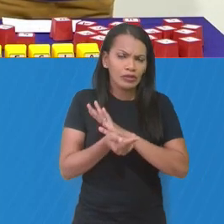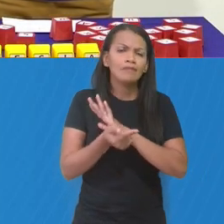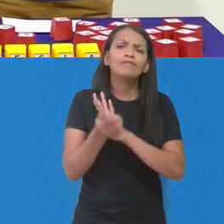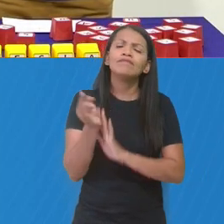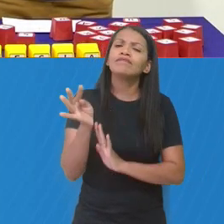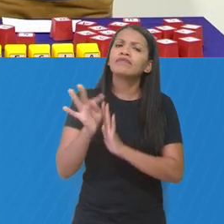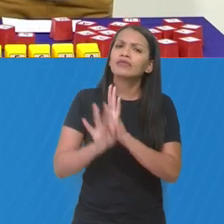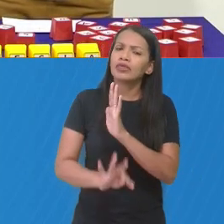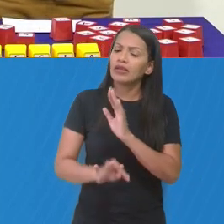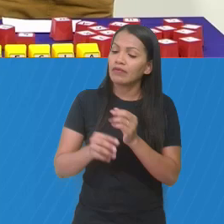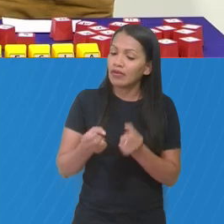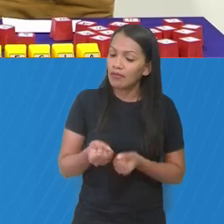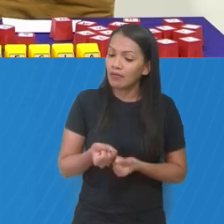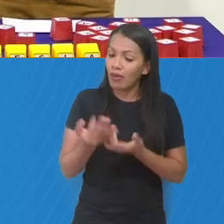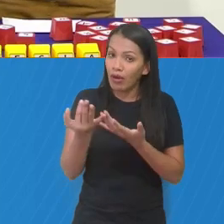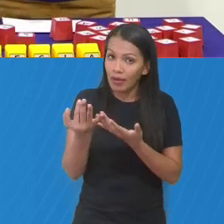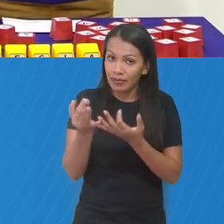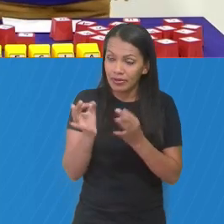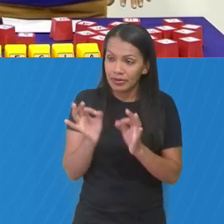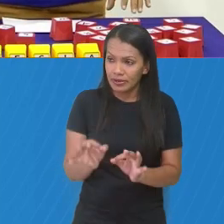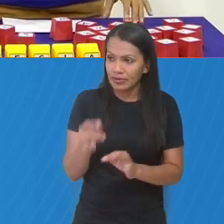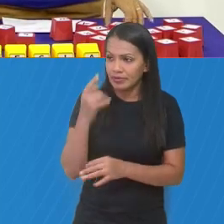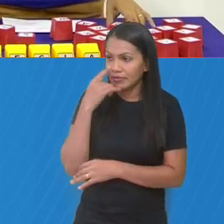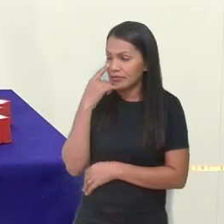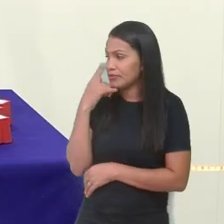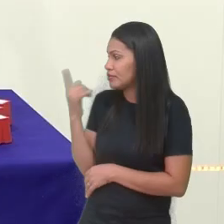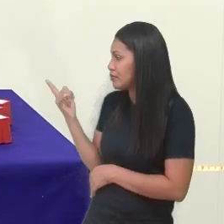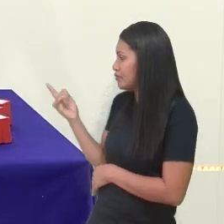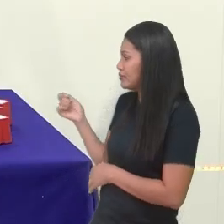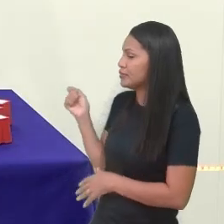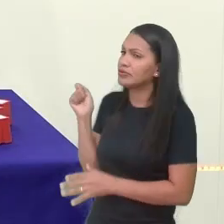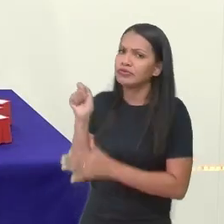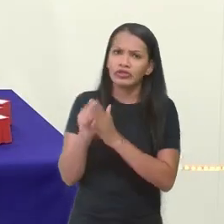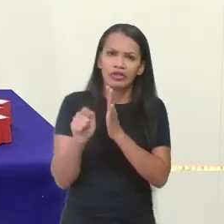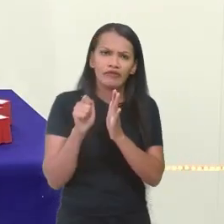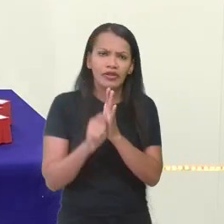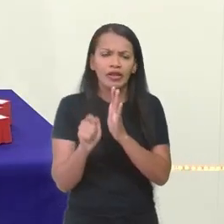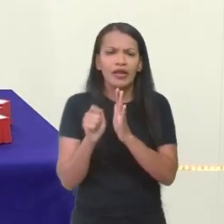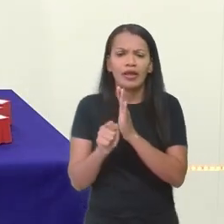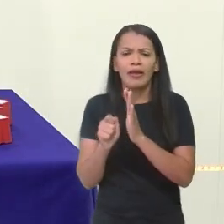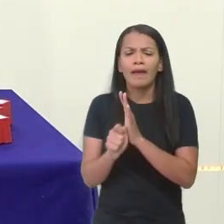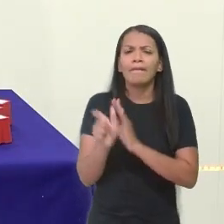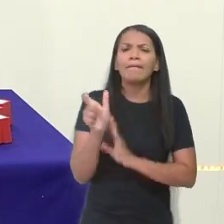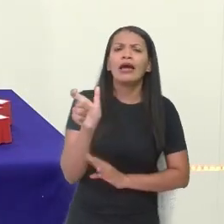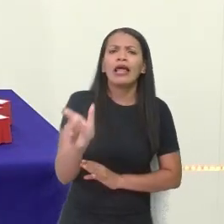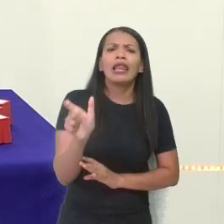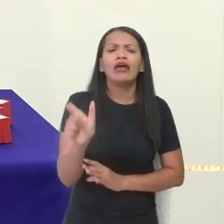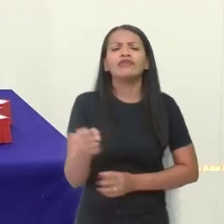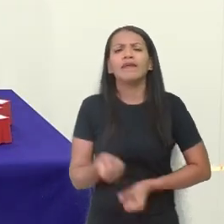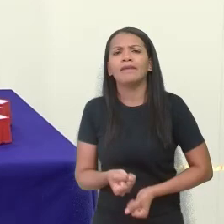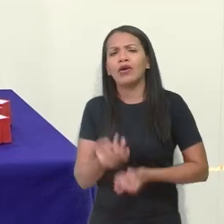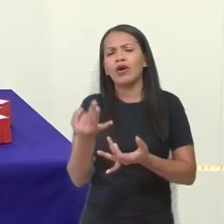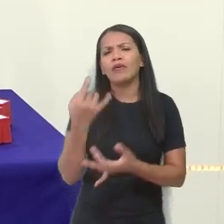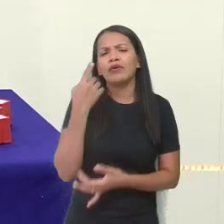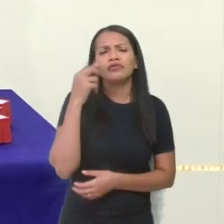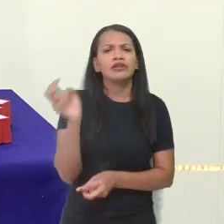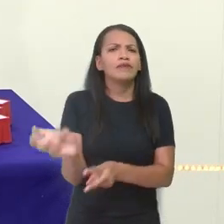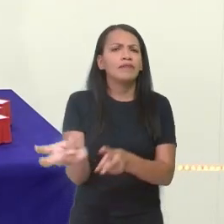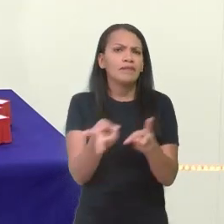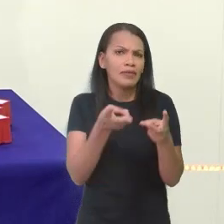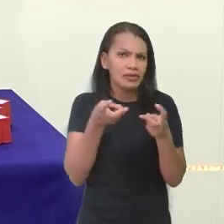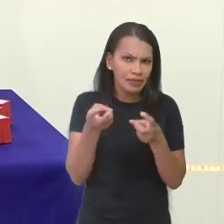textual poema. Vou até escrever a palavra poema aqui para você